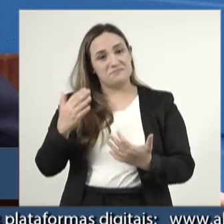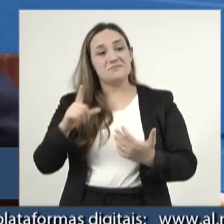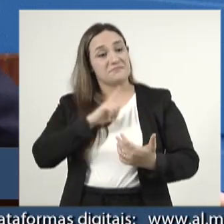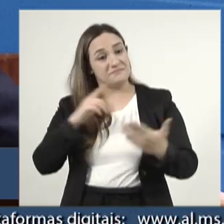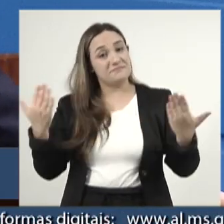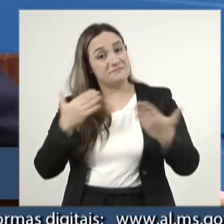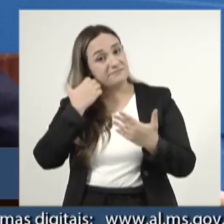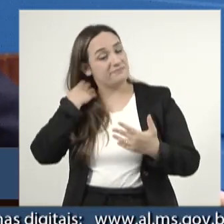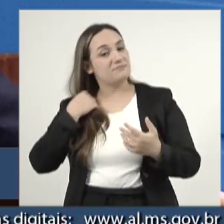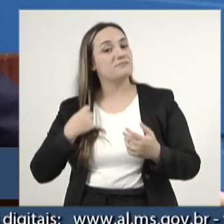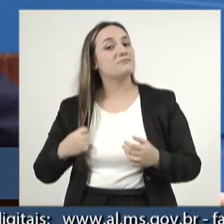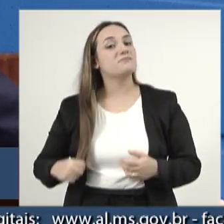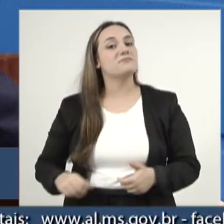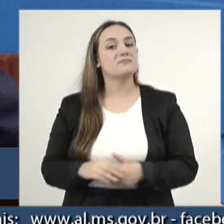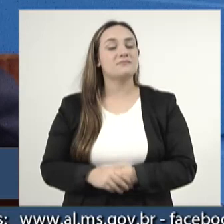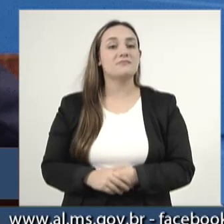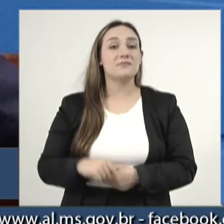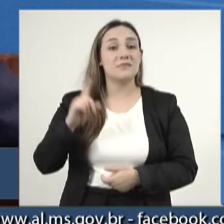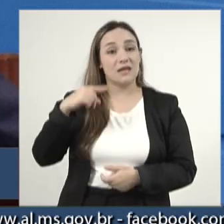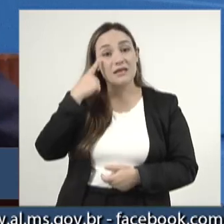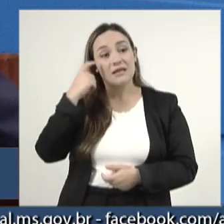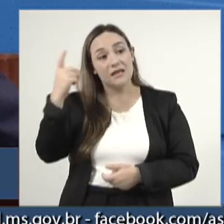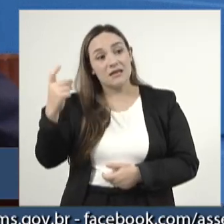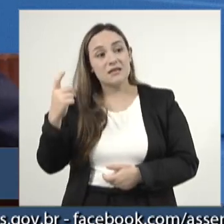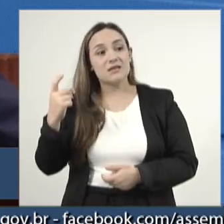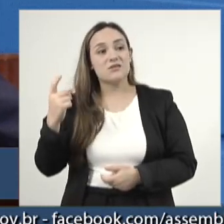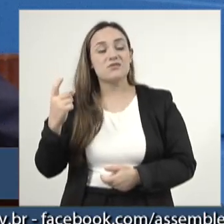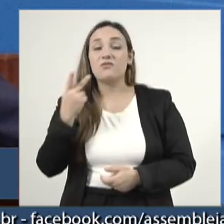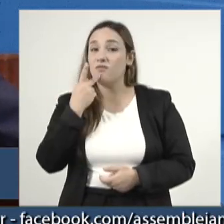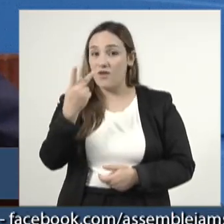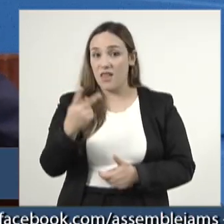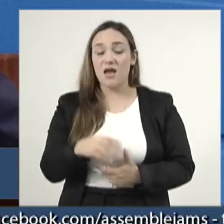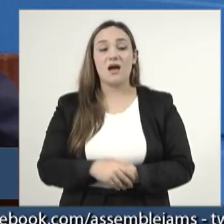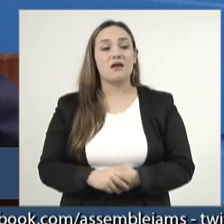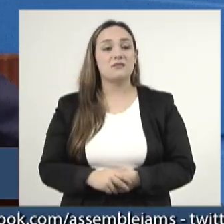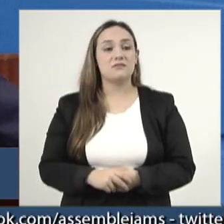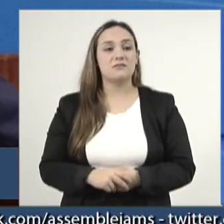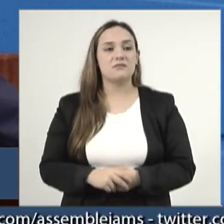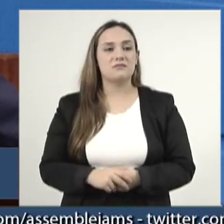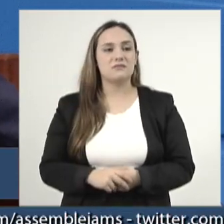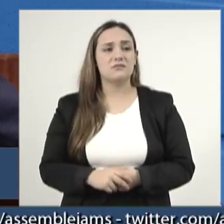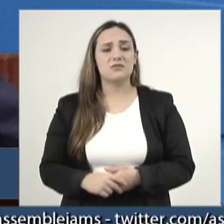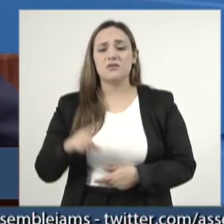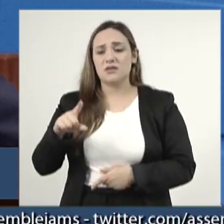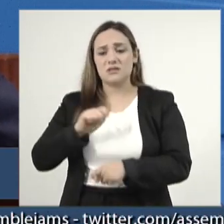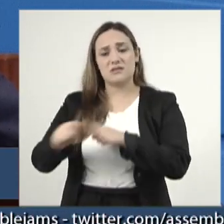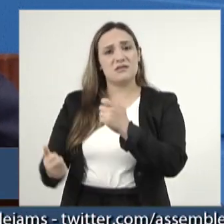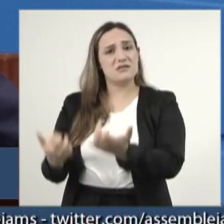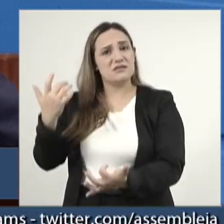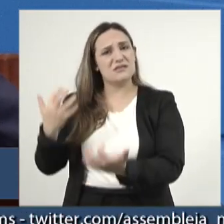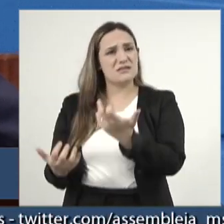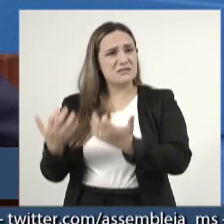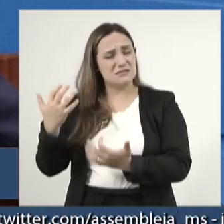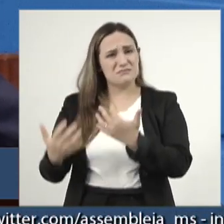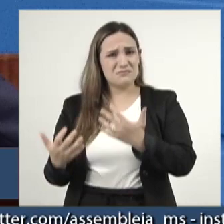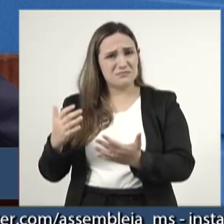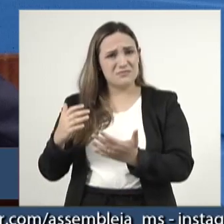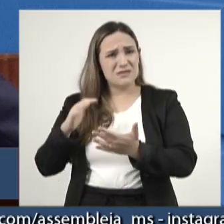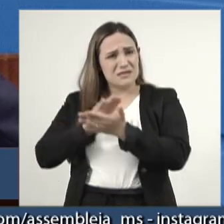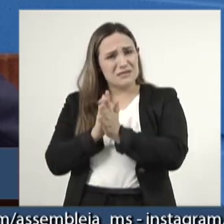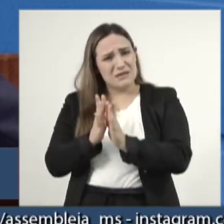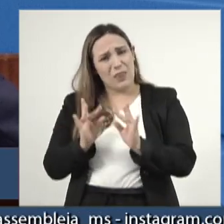agora. Interessante a gente dizer que esses incêndios consumiram